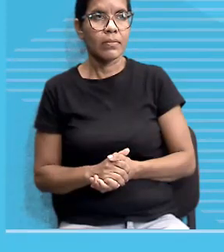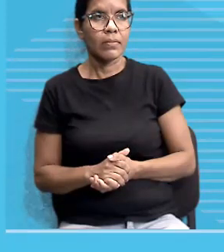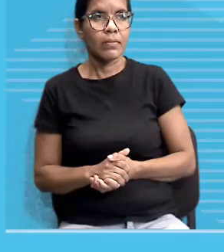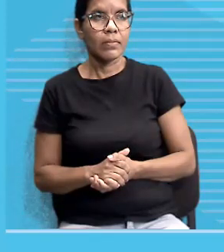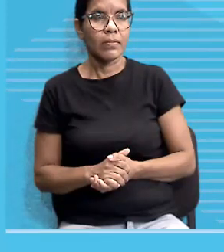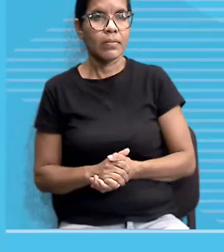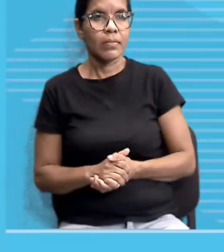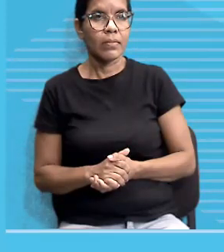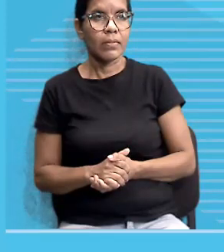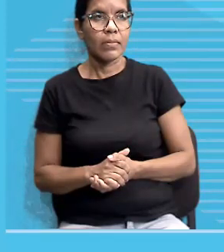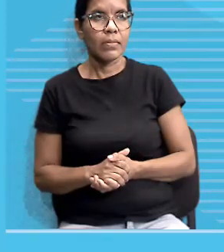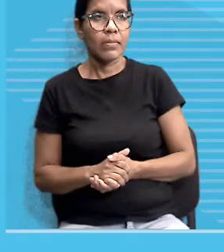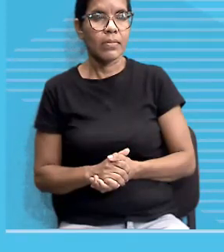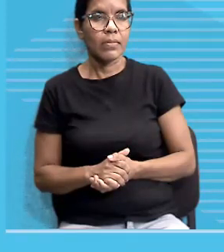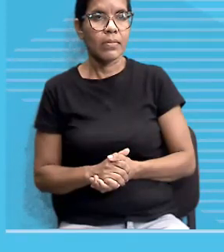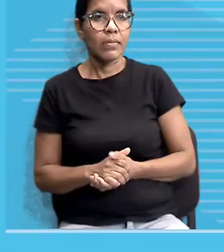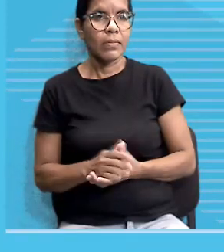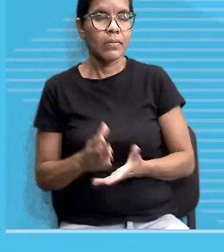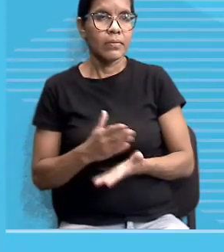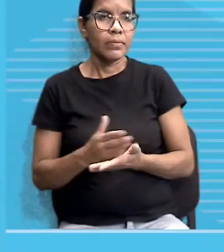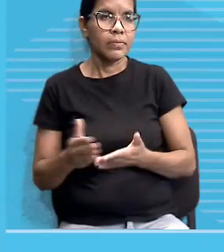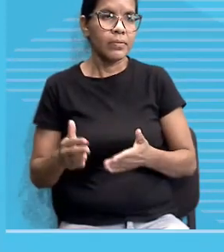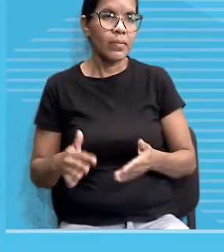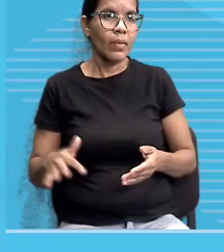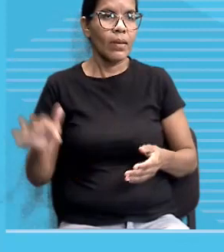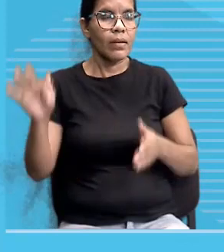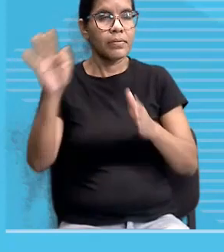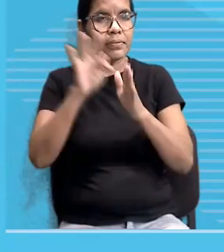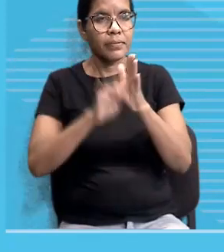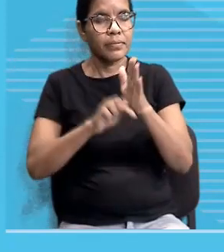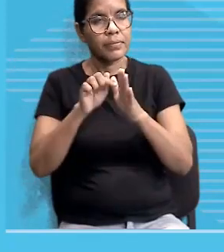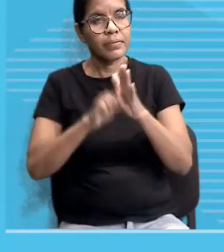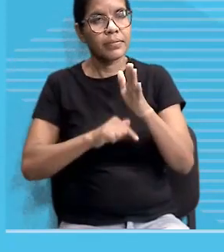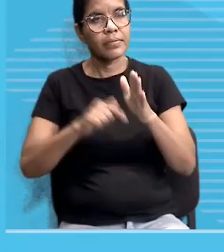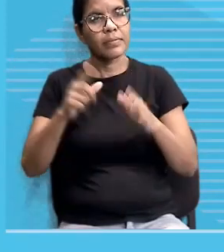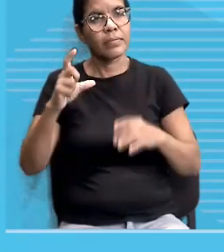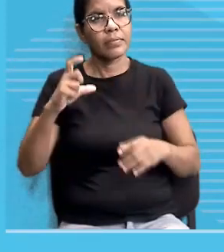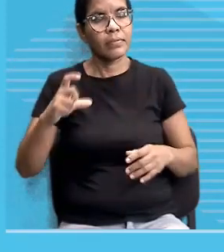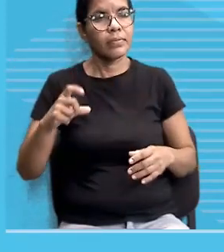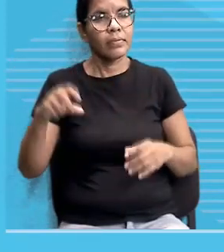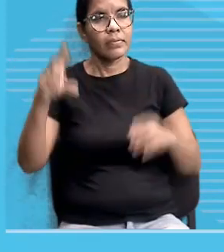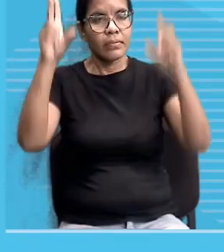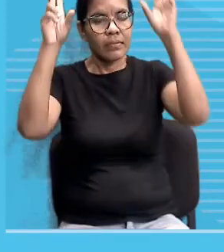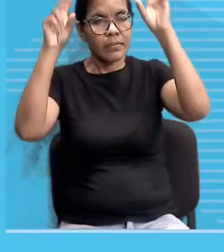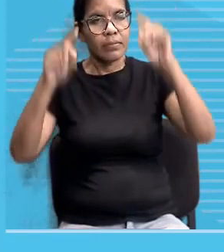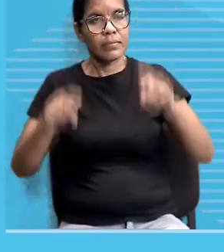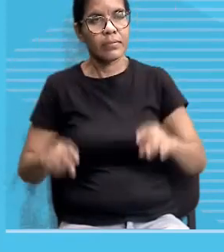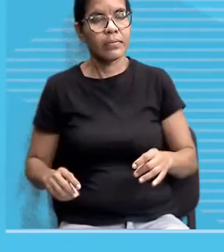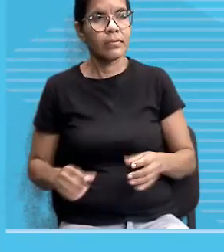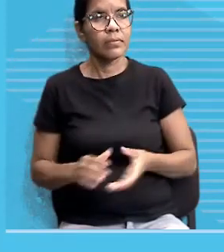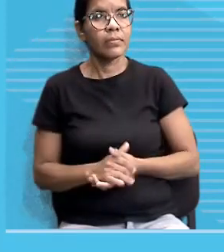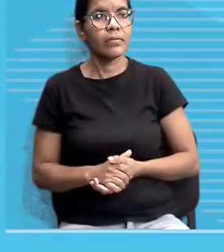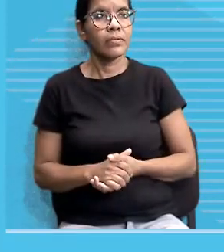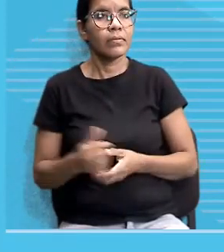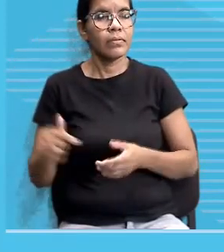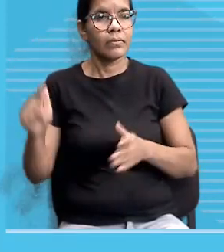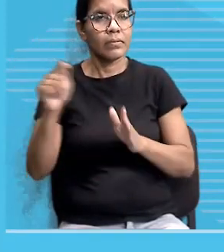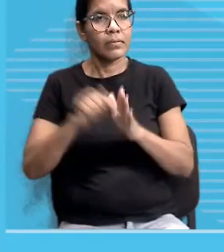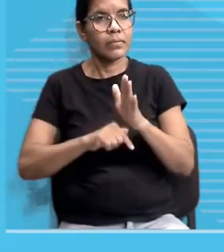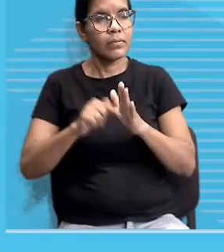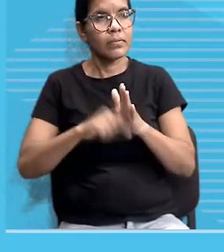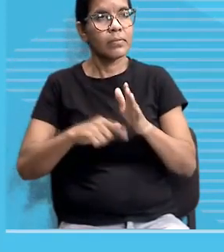vai partir da expressão do calor específico né e foi a expressão